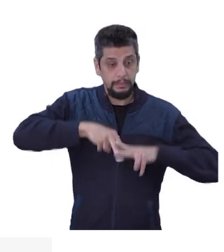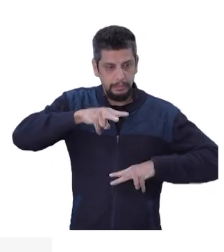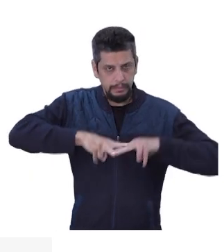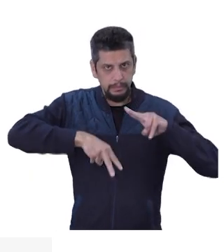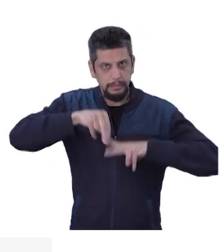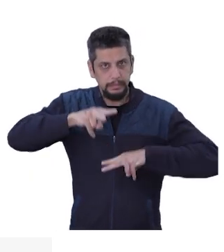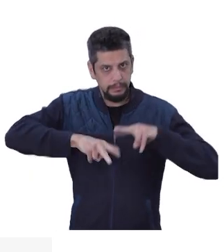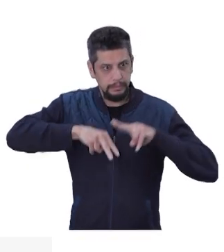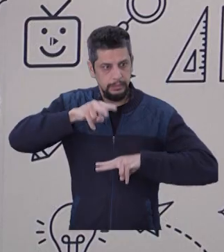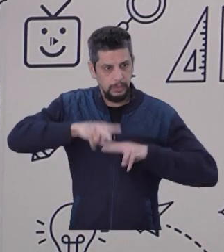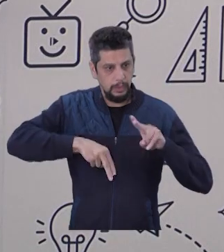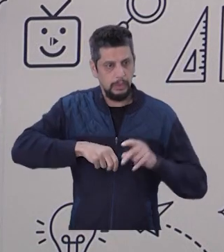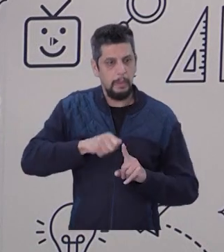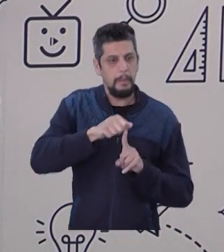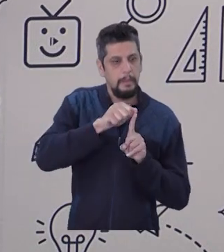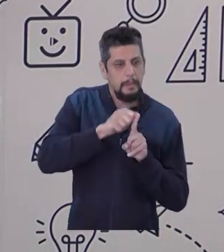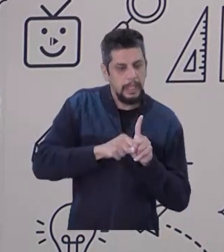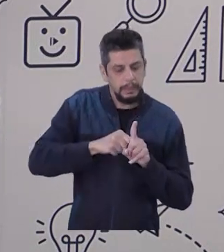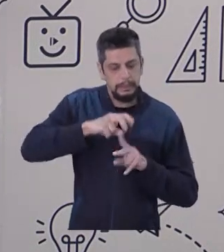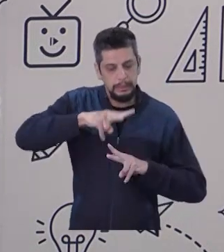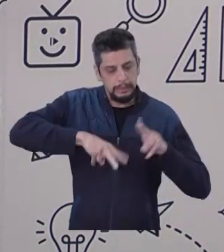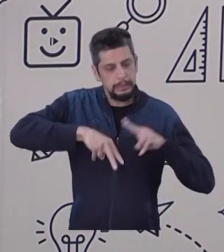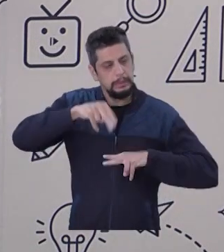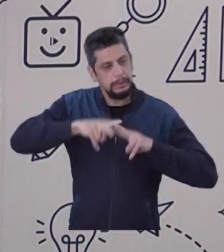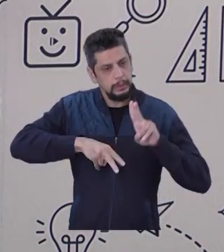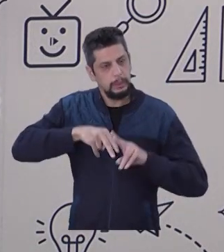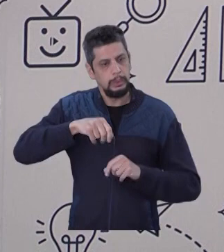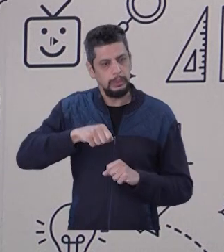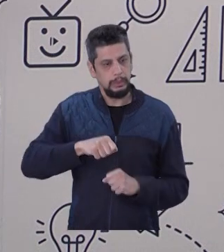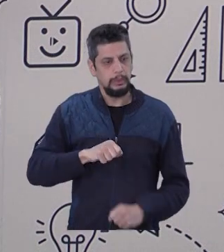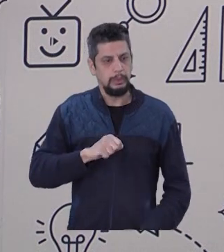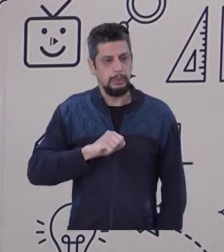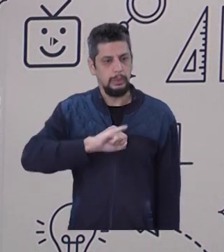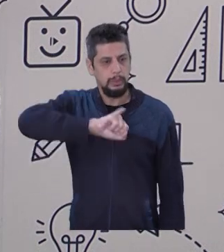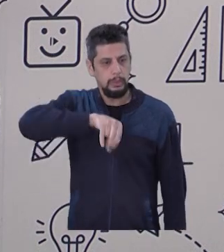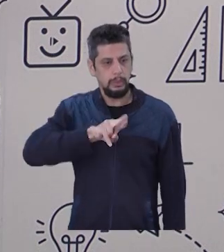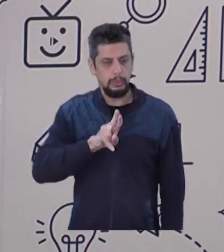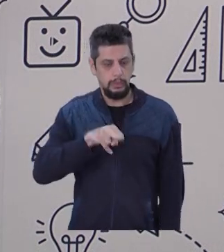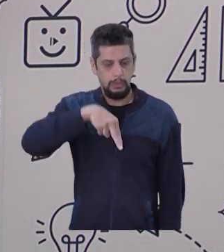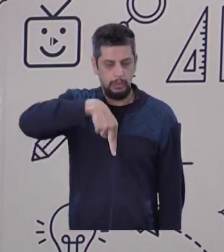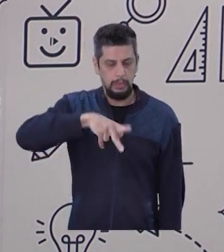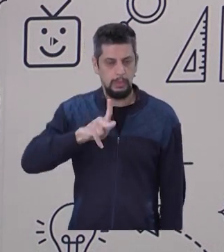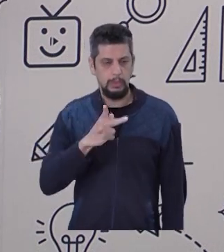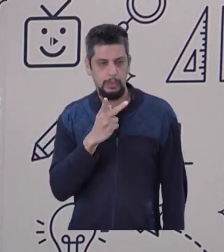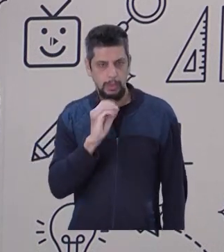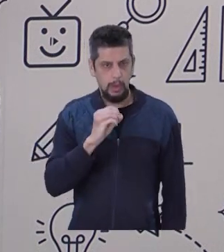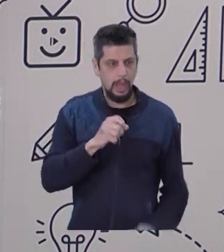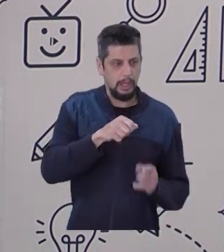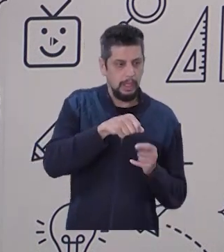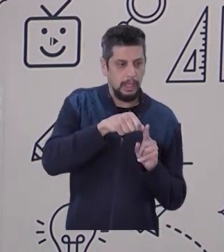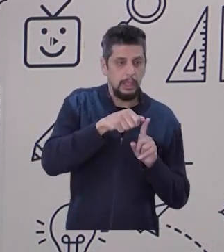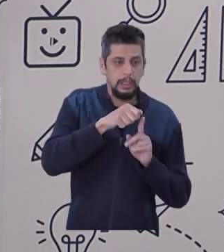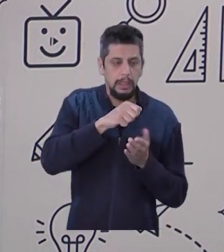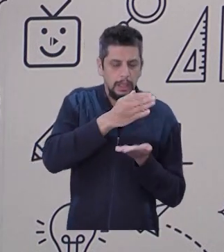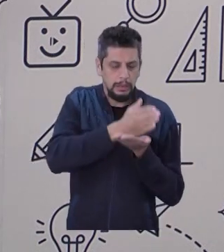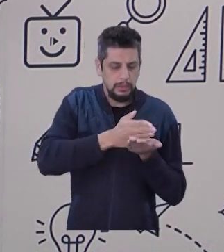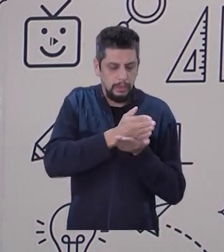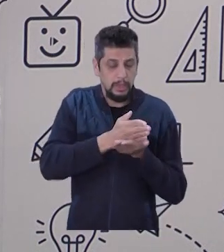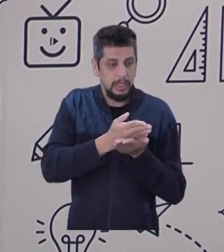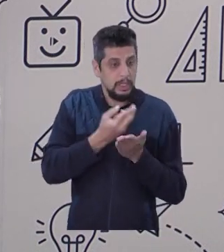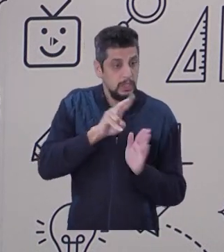pode ver, olha aqui, a professora me põe o mês de junho. Isso. Mês de junho é dividido em dias da